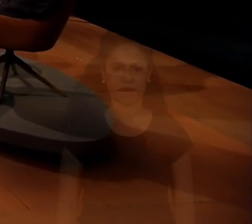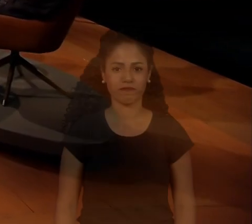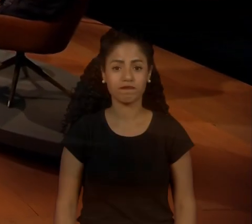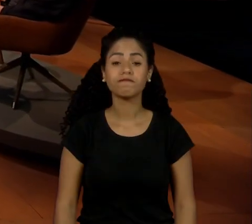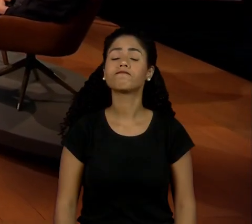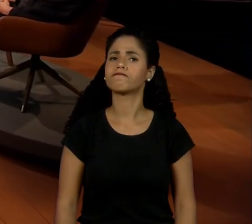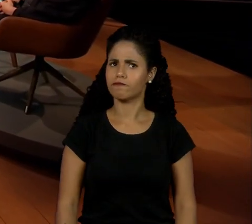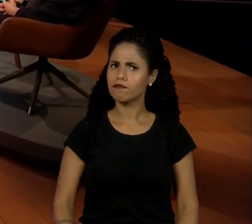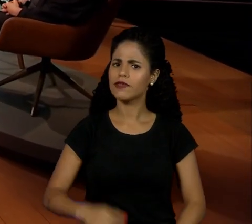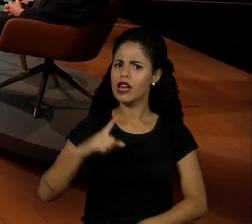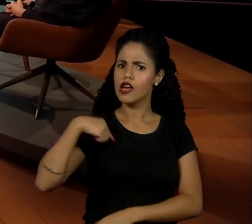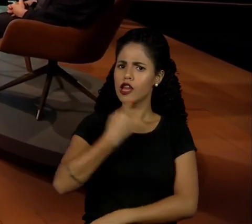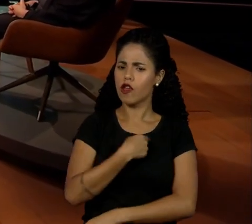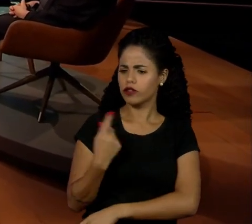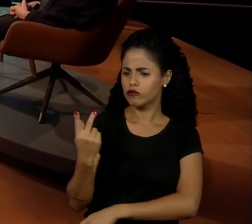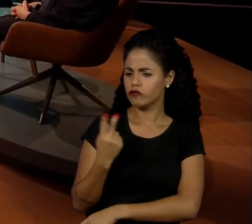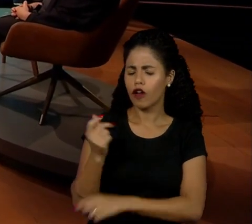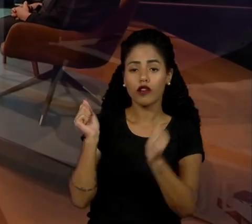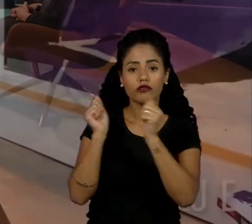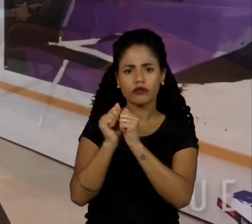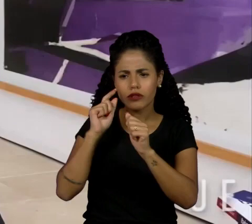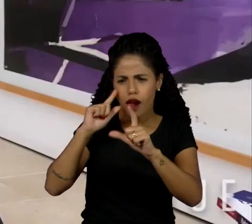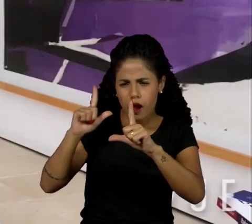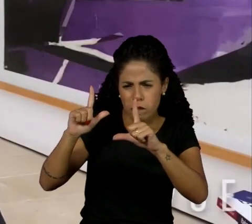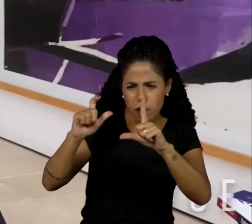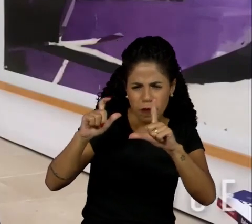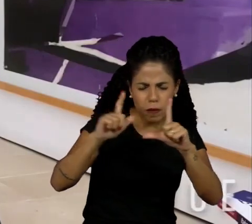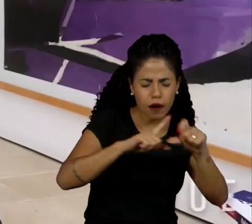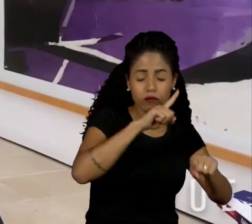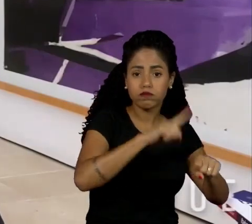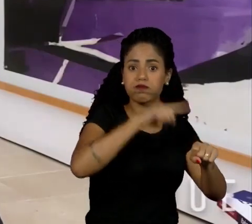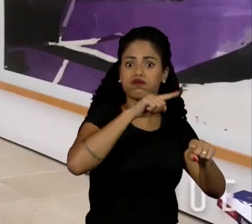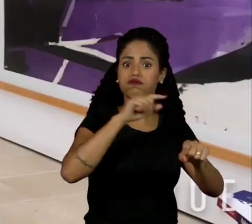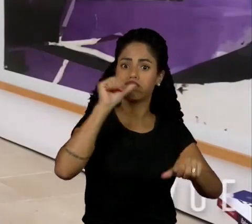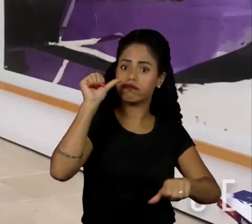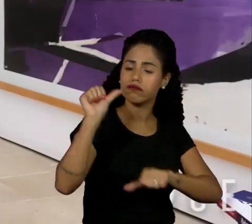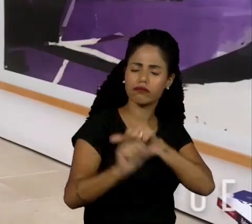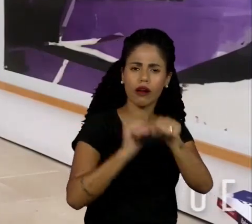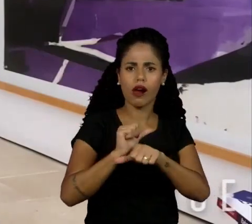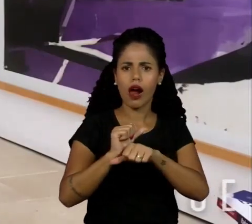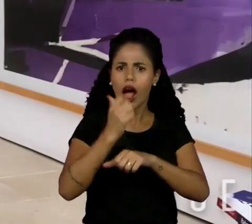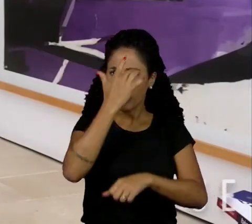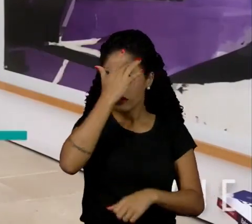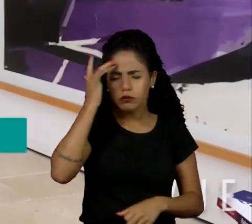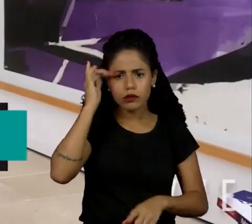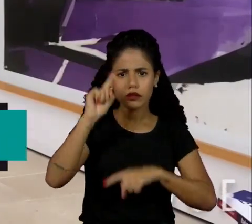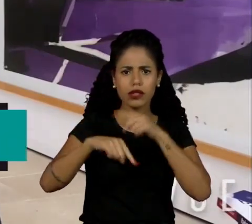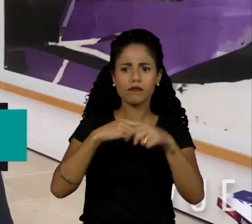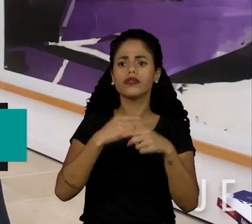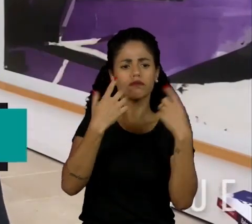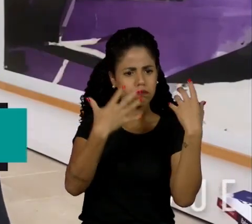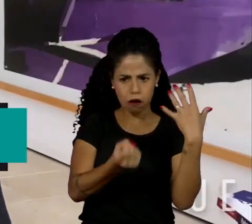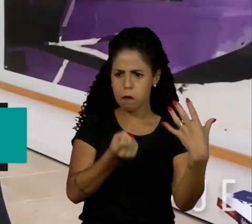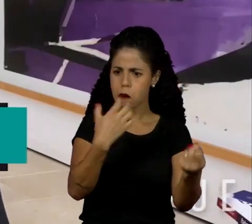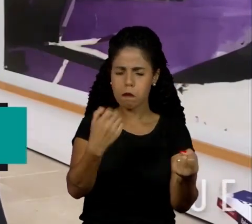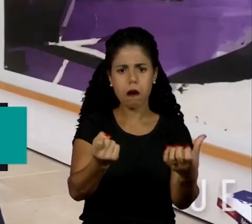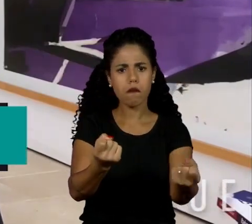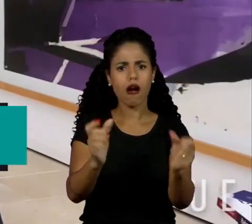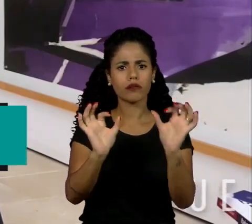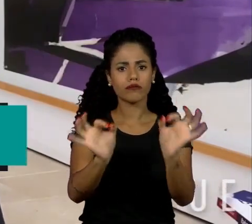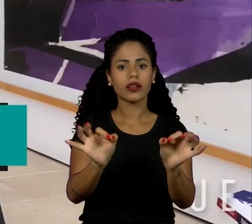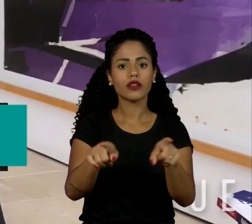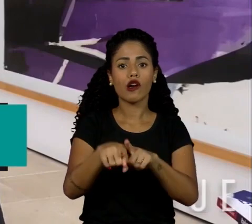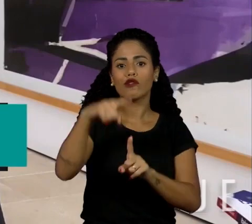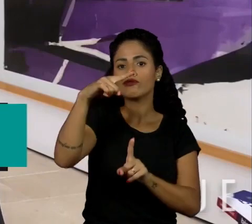Fizemos juntos um ensaio que foi inédito e foi revolucionário, né? Muitas pessoas depois toparam fazer